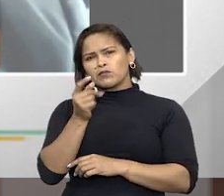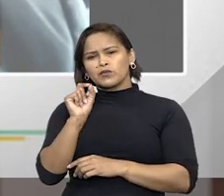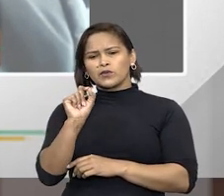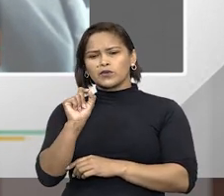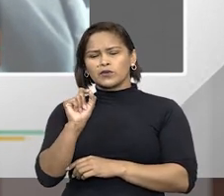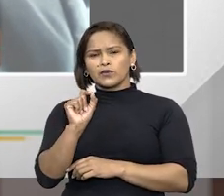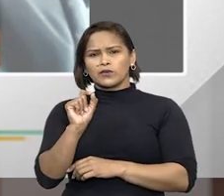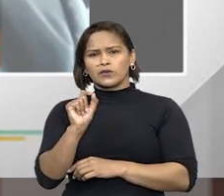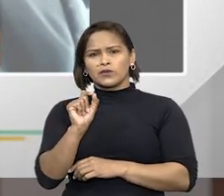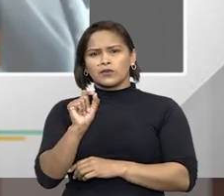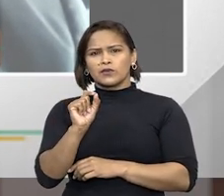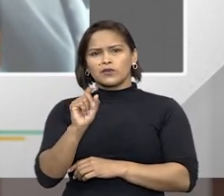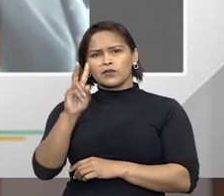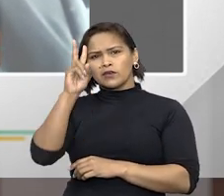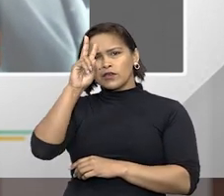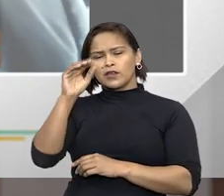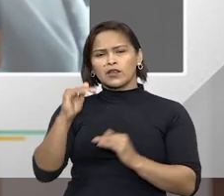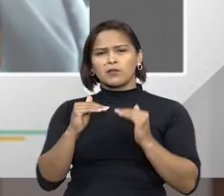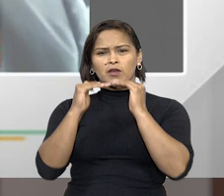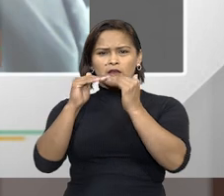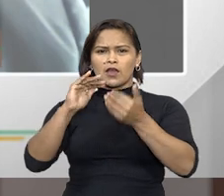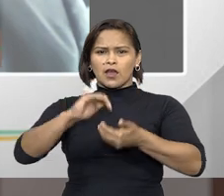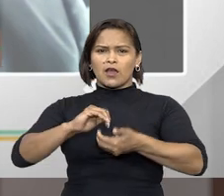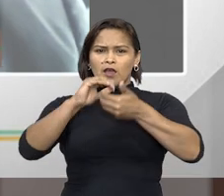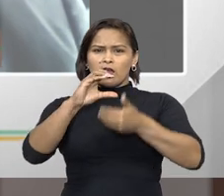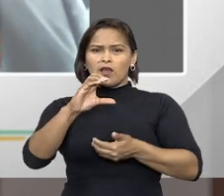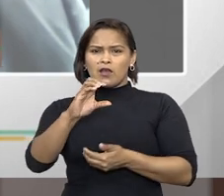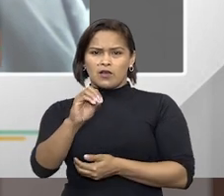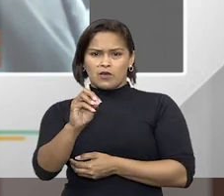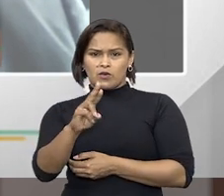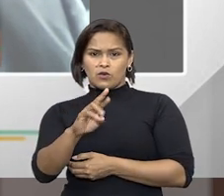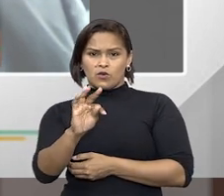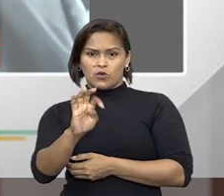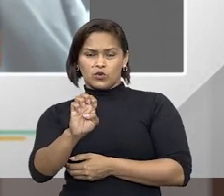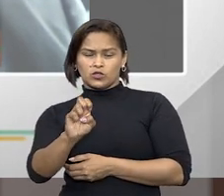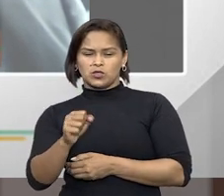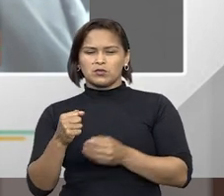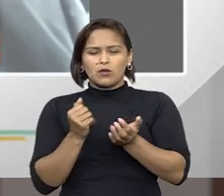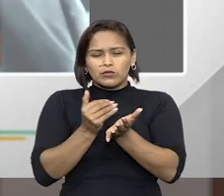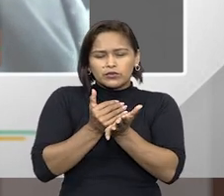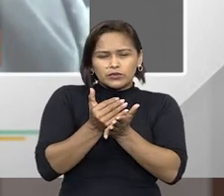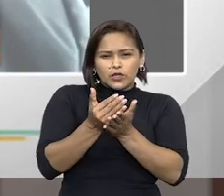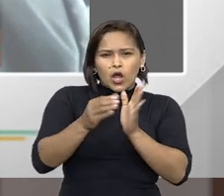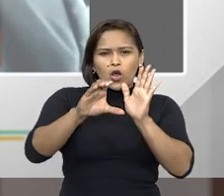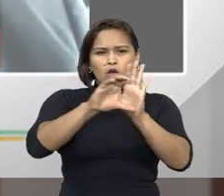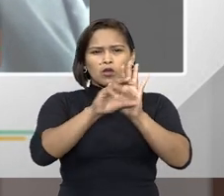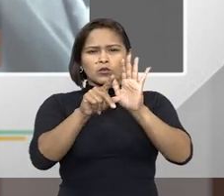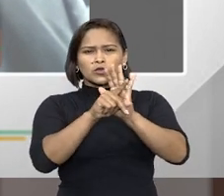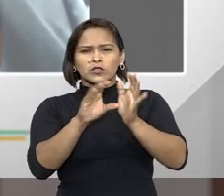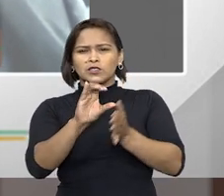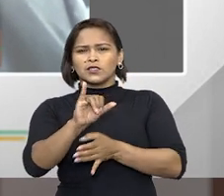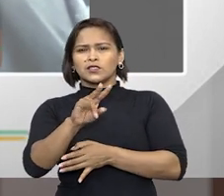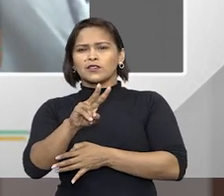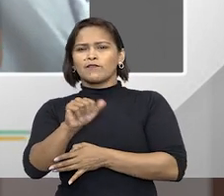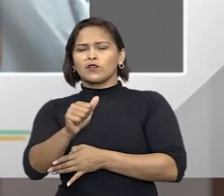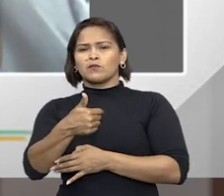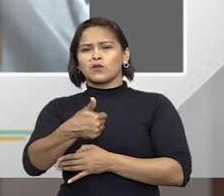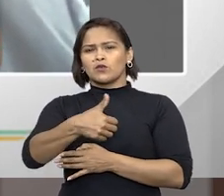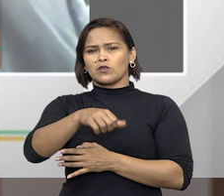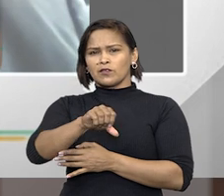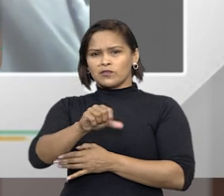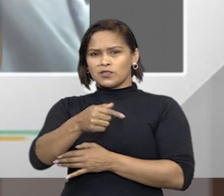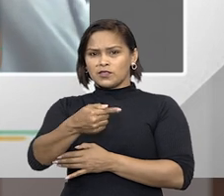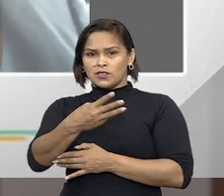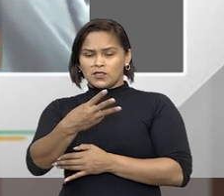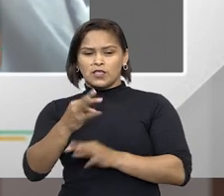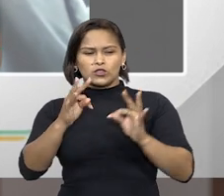a Corte passou por todo o Código de Processo Civil de 1973. Quase todas as